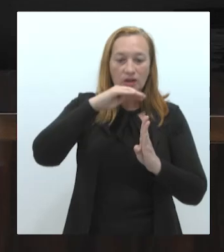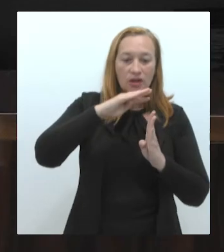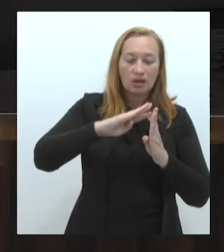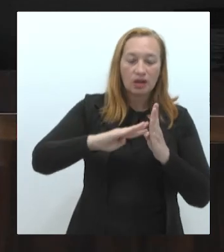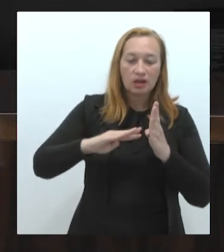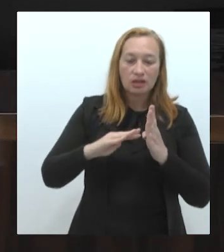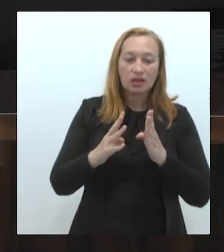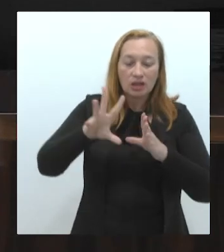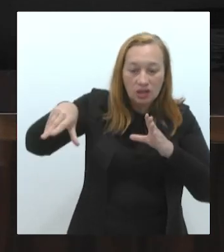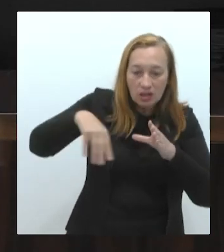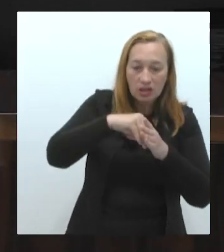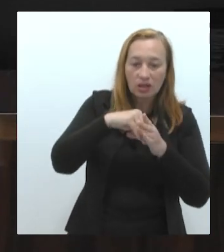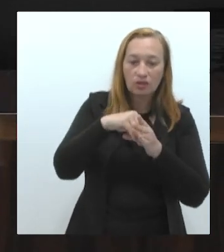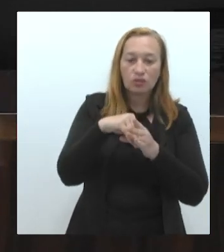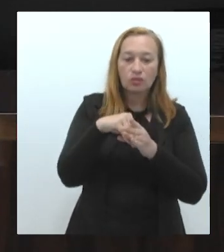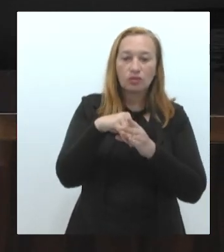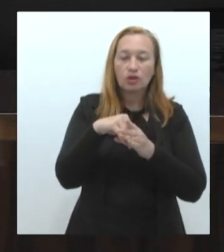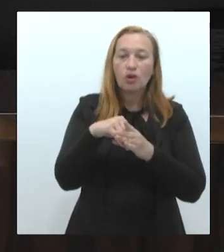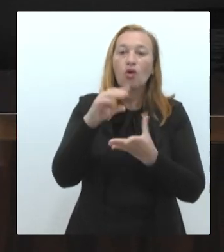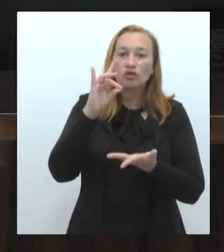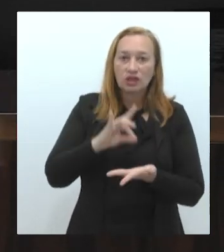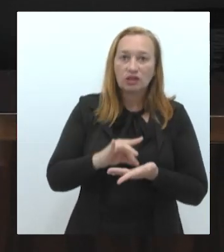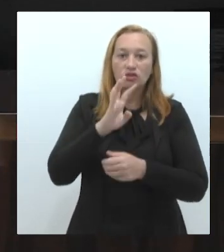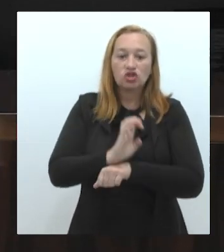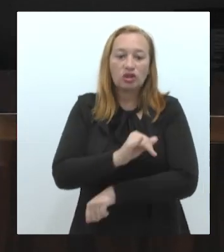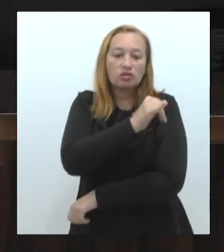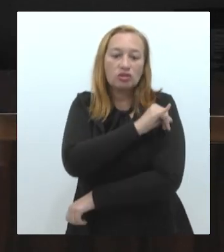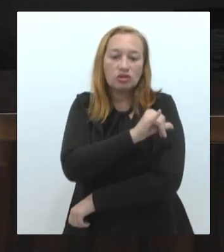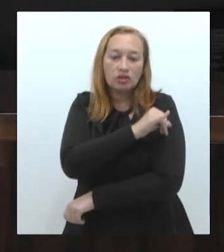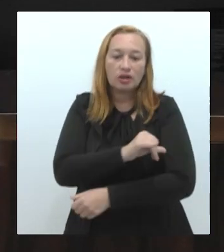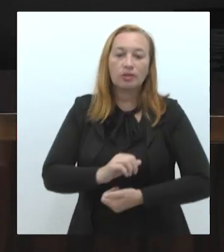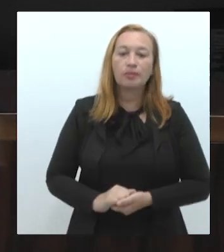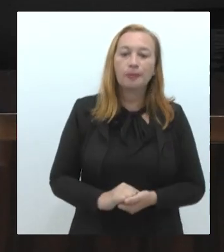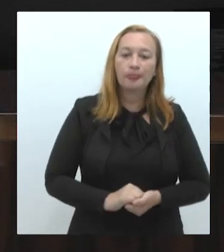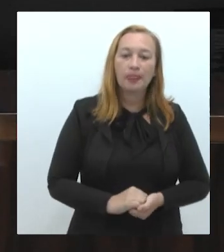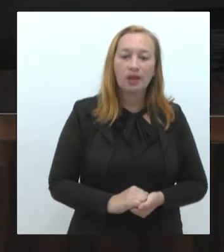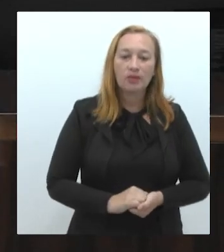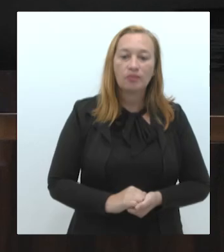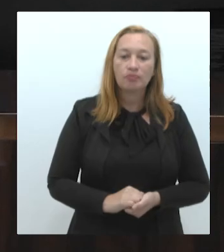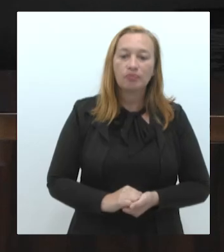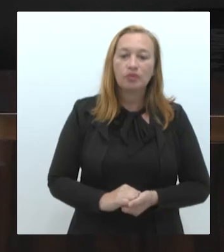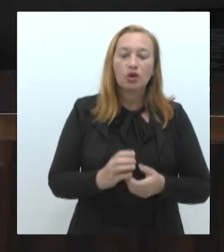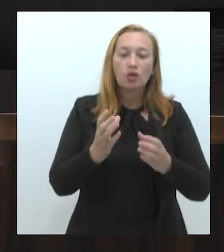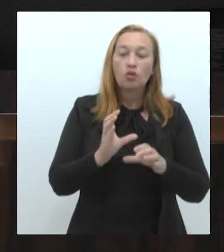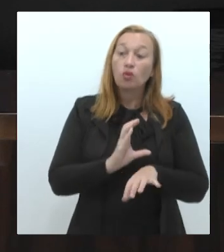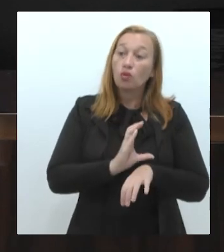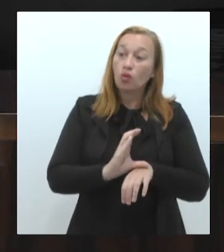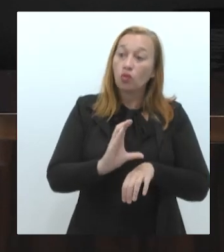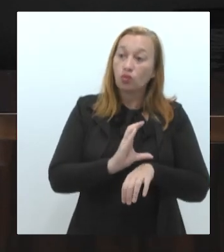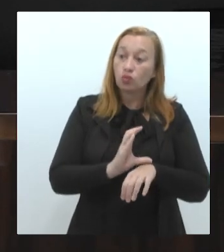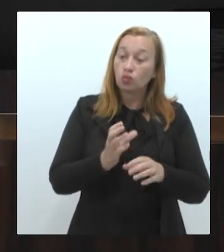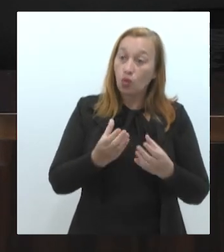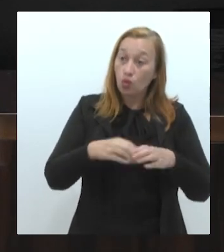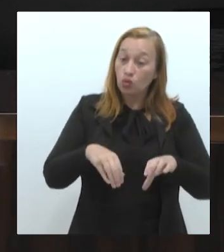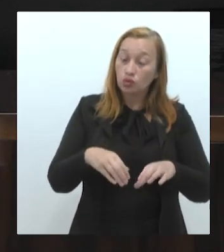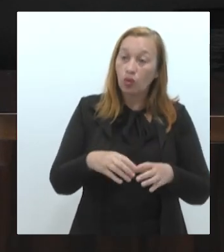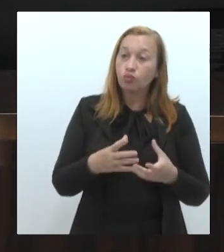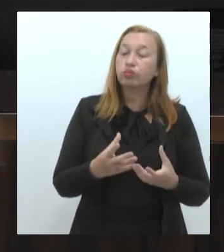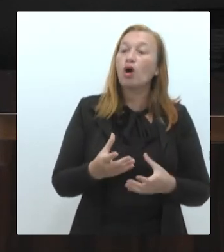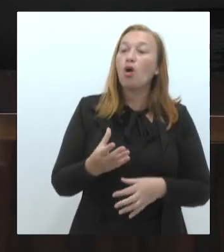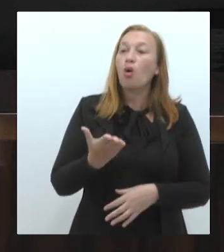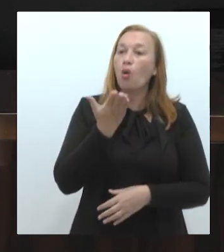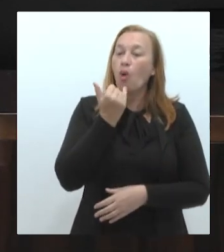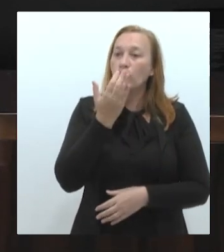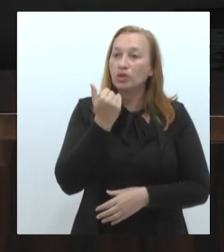para incluir no calendário oficial do Estado do Rio de Janeiro o concurso Comida de Boteco, a ser comemorado na